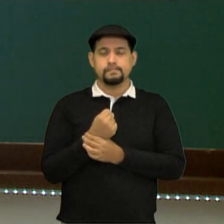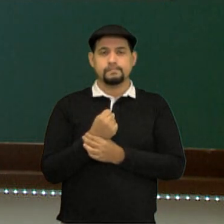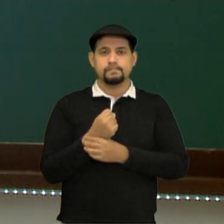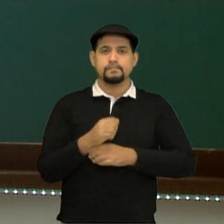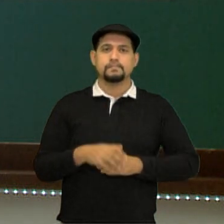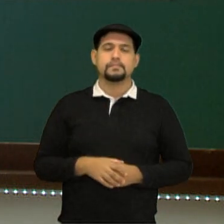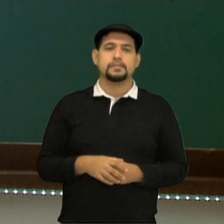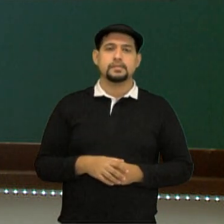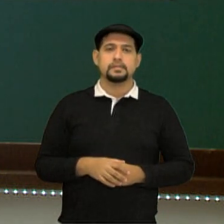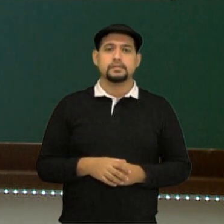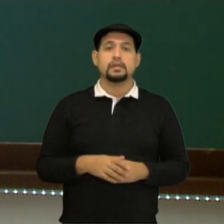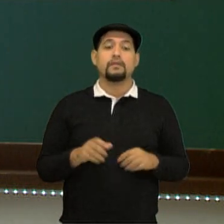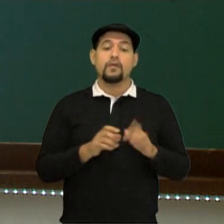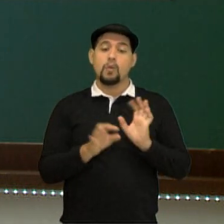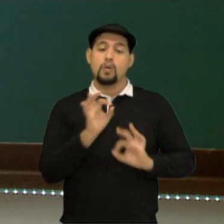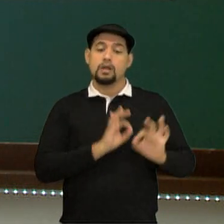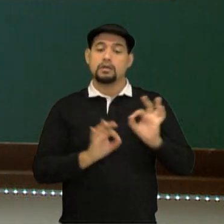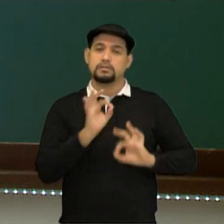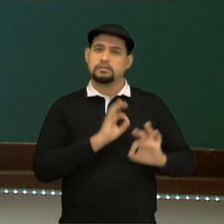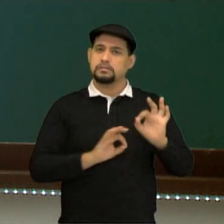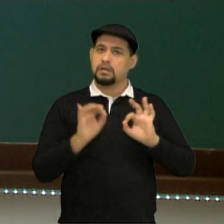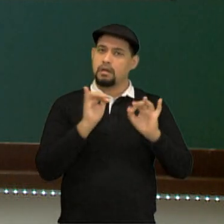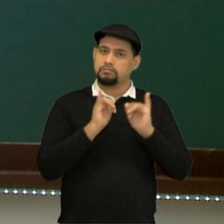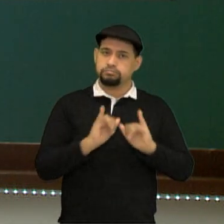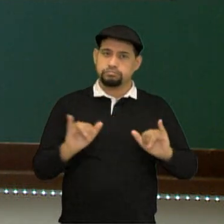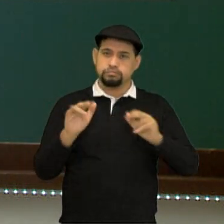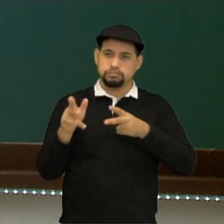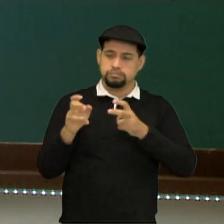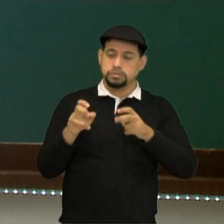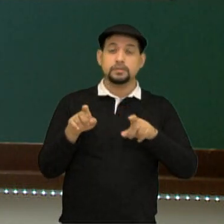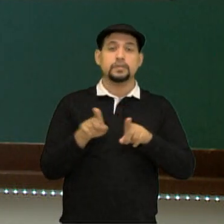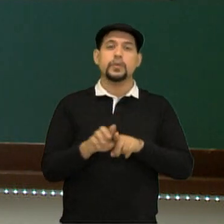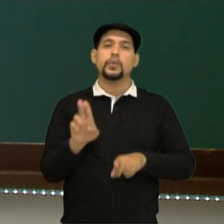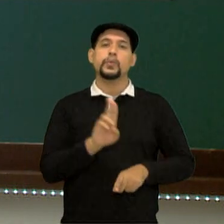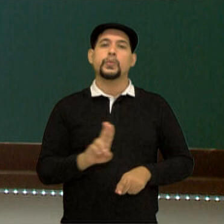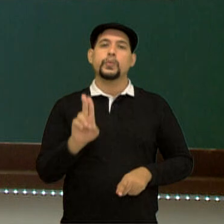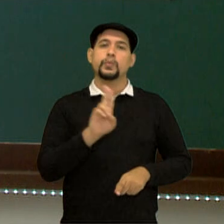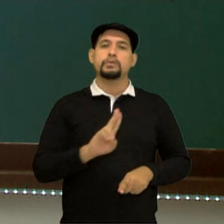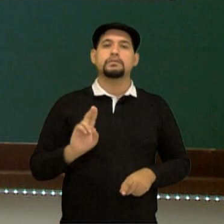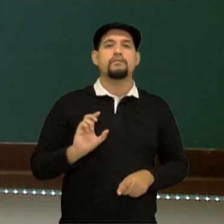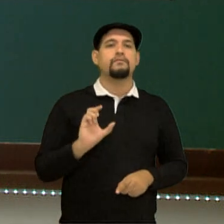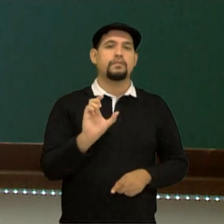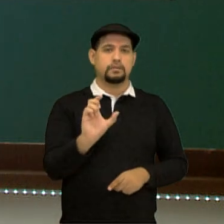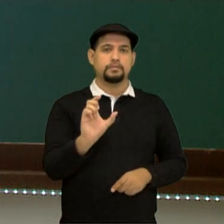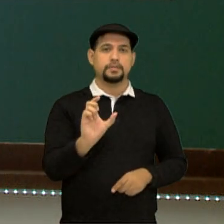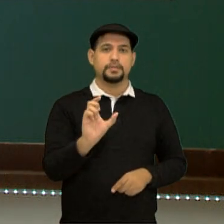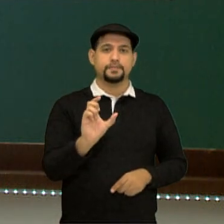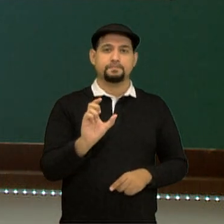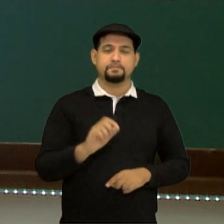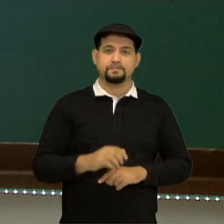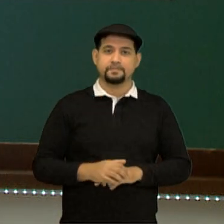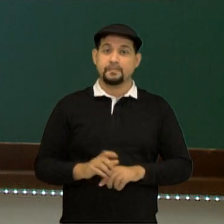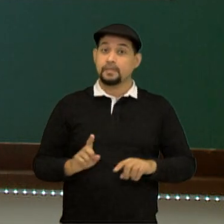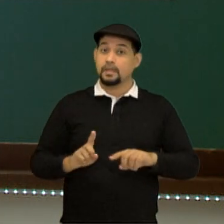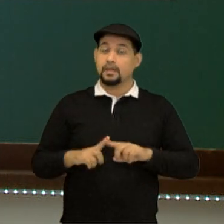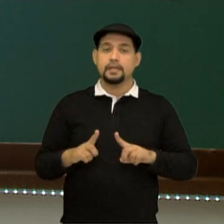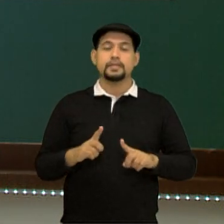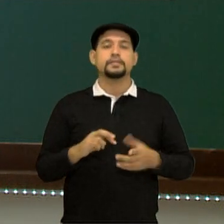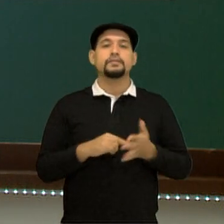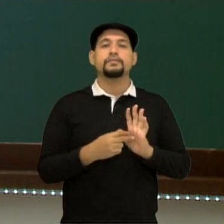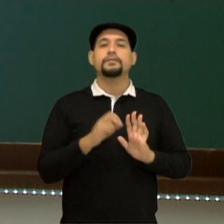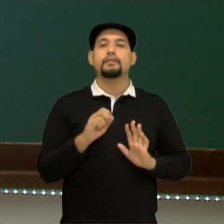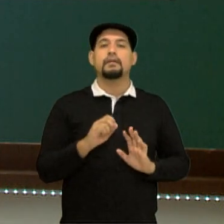o que vocês vão fazer? Organizem os dados do problema, apliquem a fórmula, só que lembre, aqui está pedindo